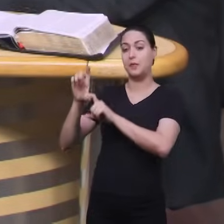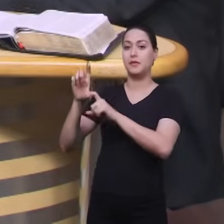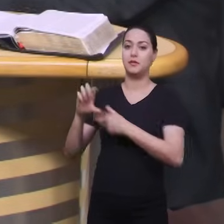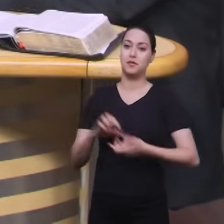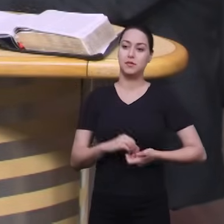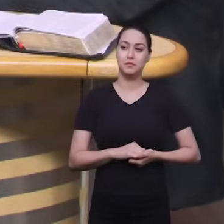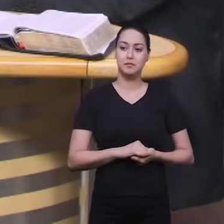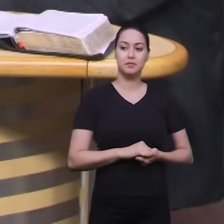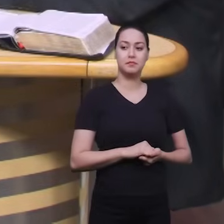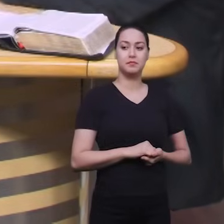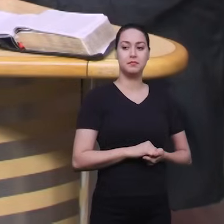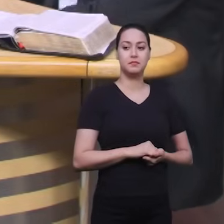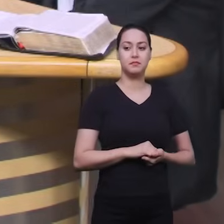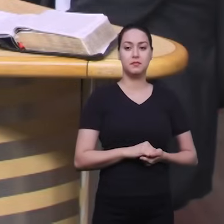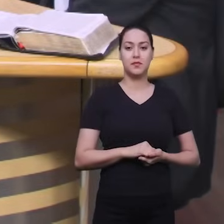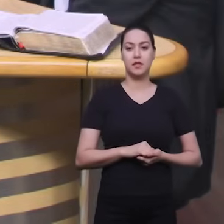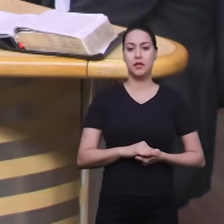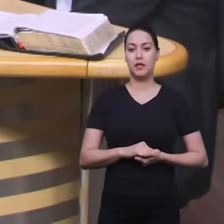Deus